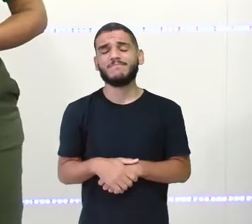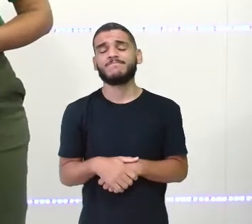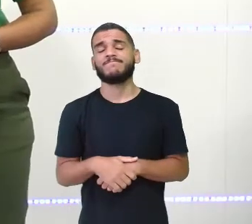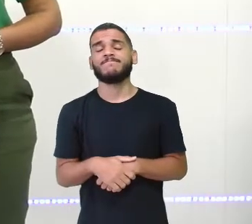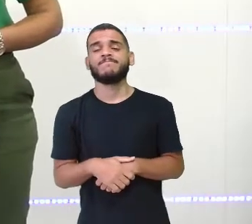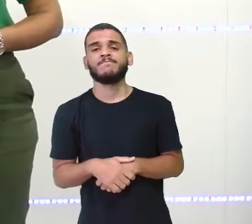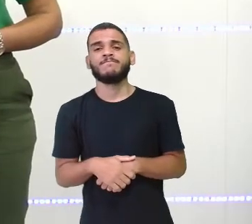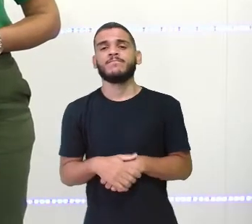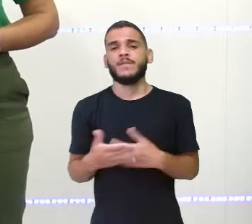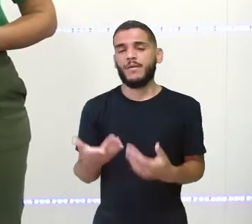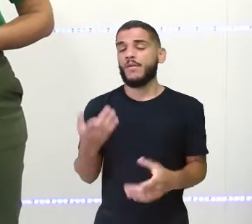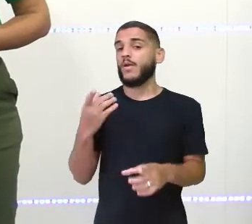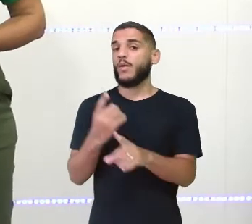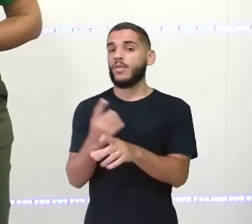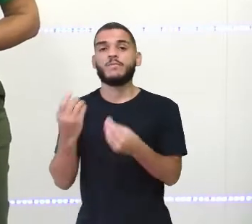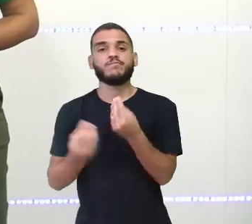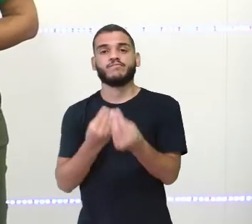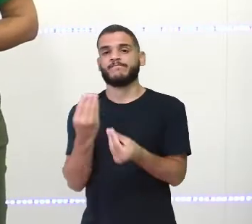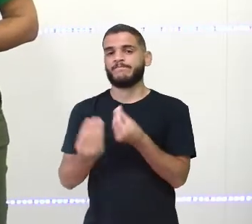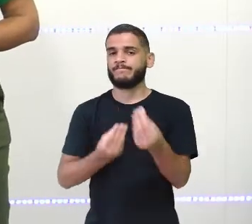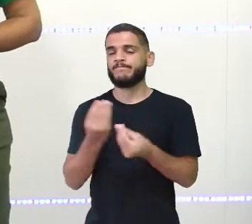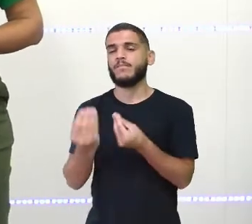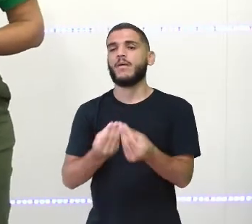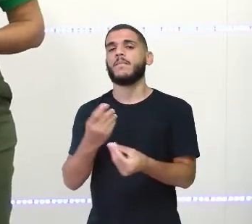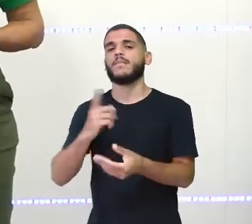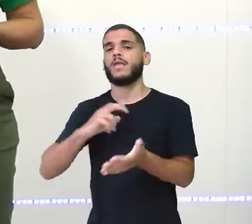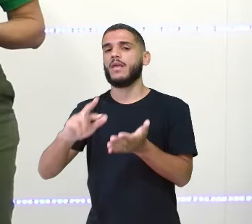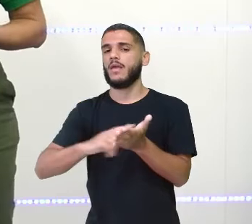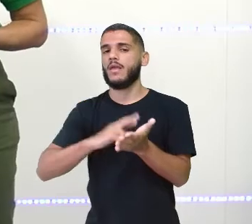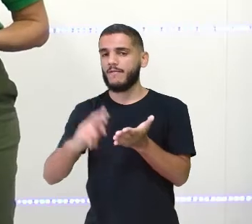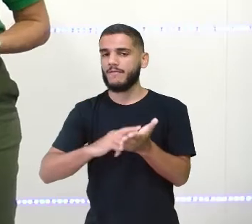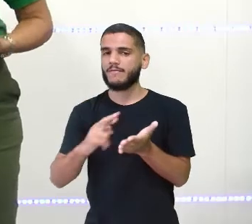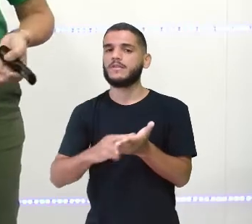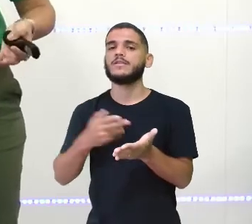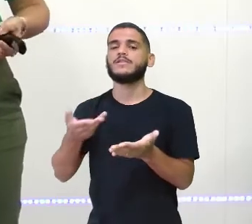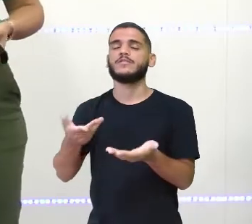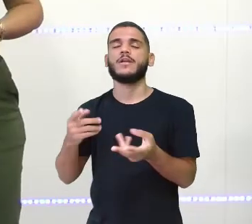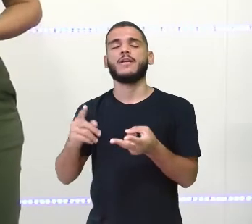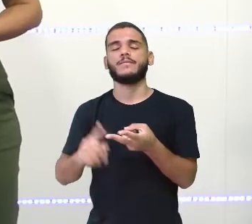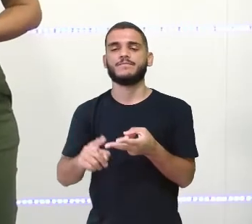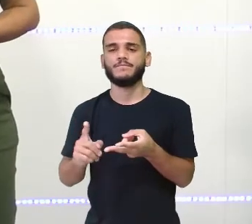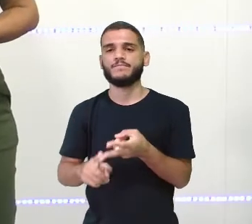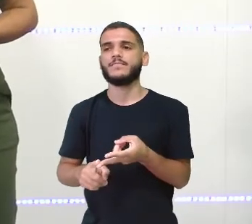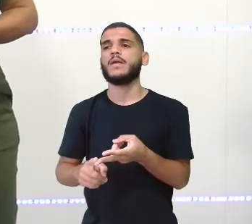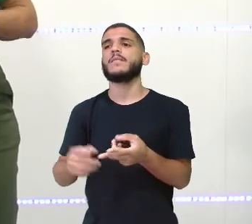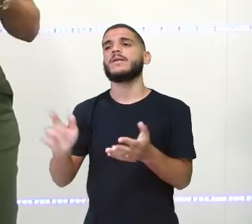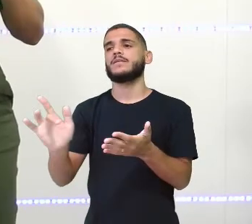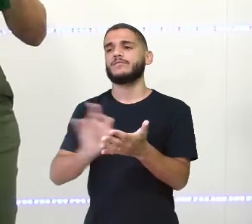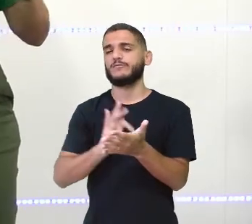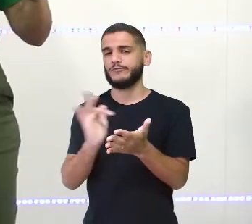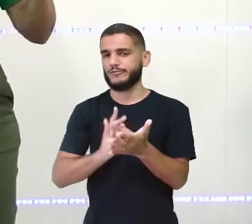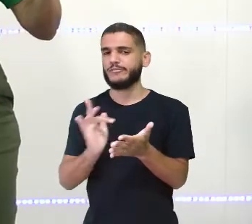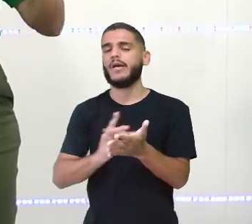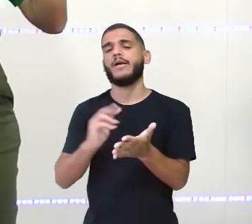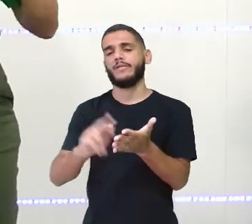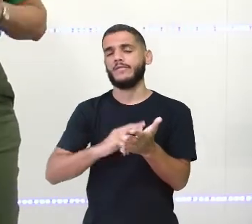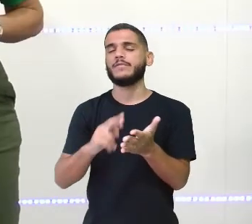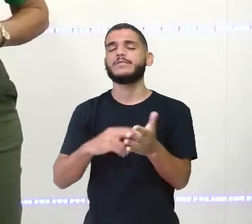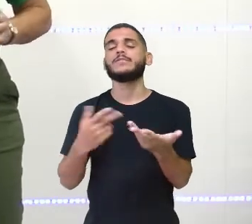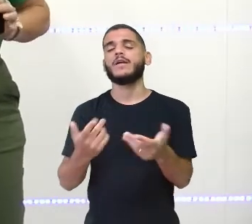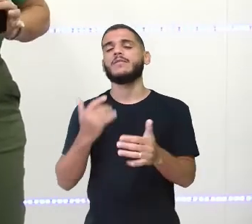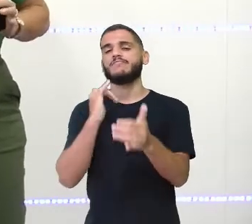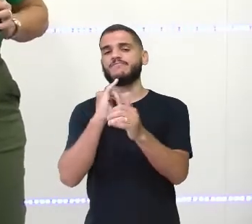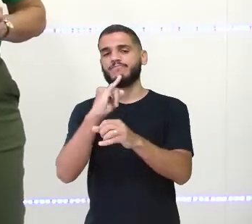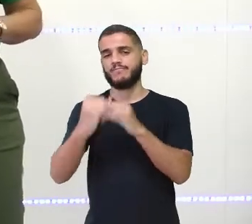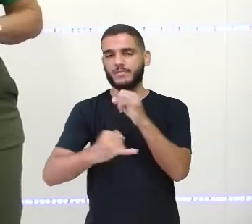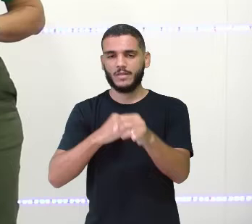Olha só, encontramos verbetes de curiosidade em revistas impressas, em revistas digitais, na internet, nas